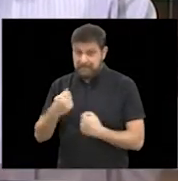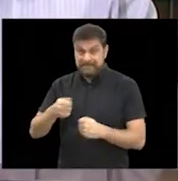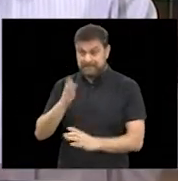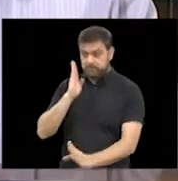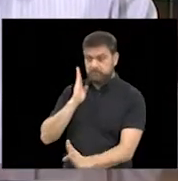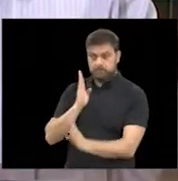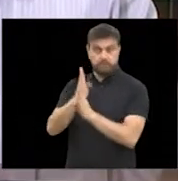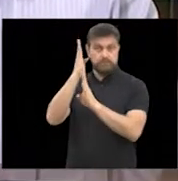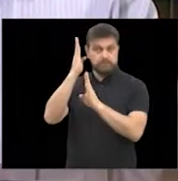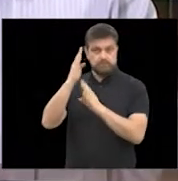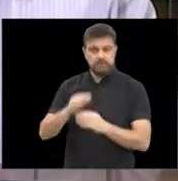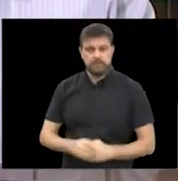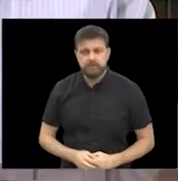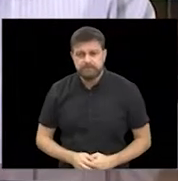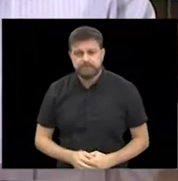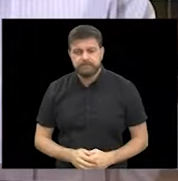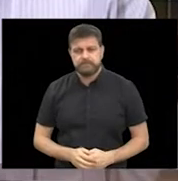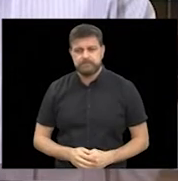descoberta. Sim. E